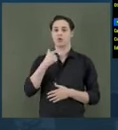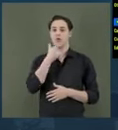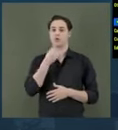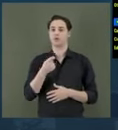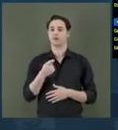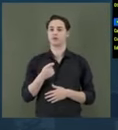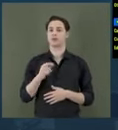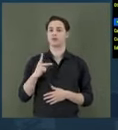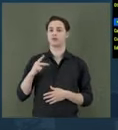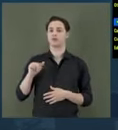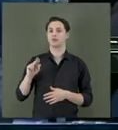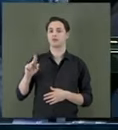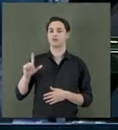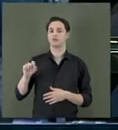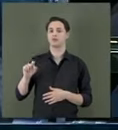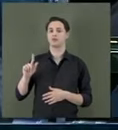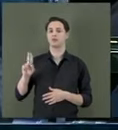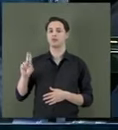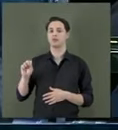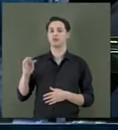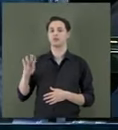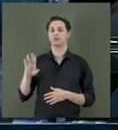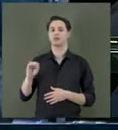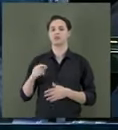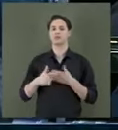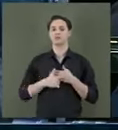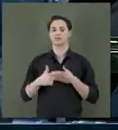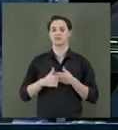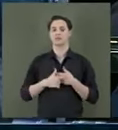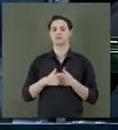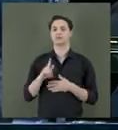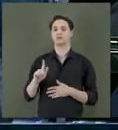do senhor Paulo Gustavo Gonê Branco para exercer o cargo de Procurador-Geral da República.